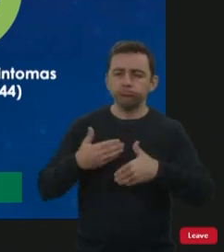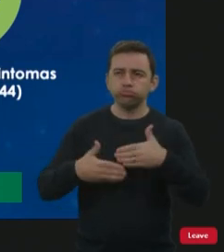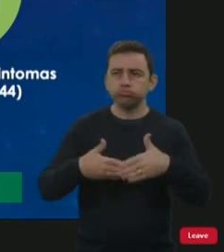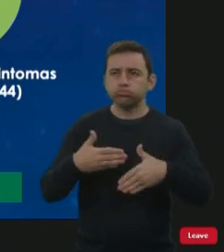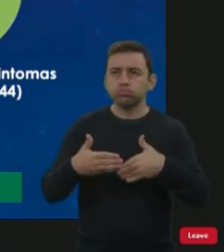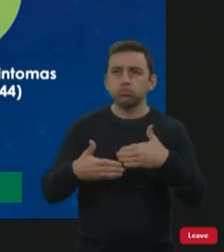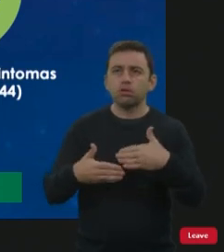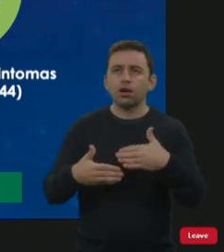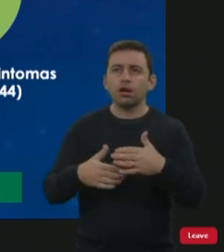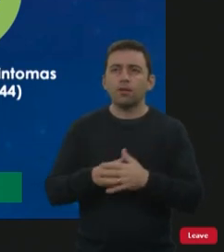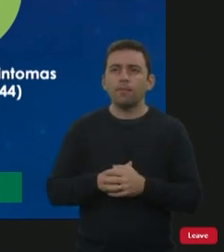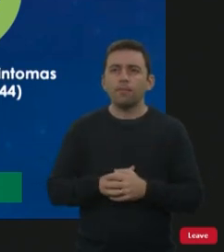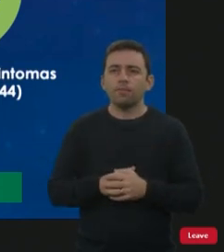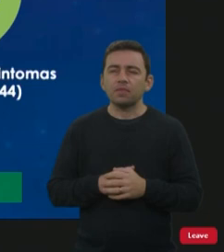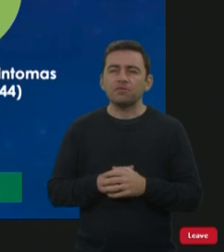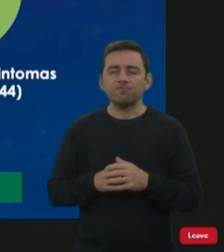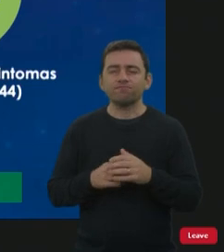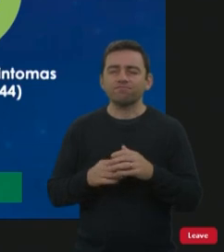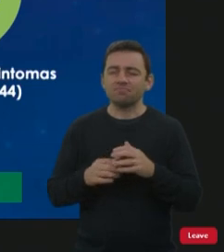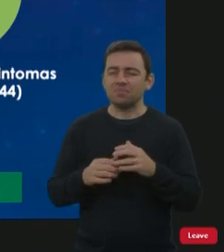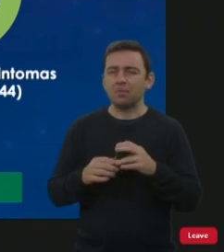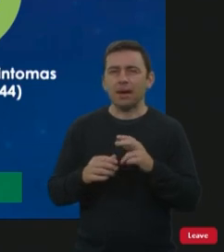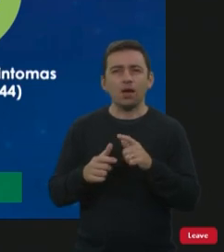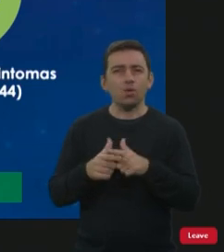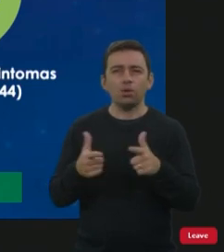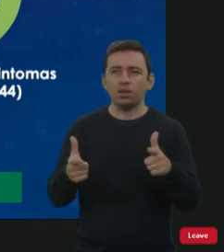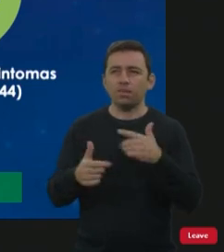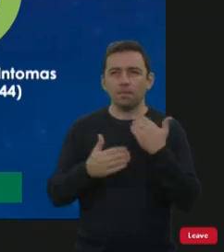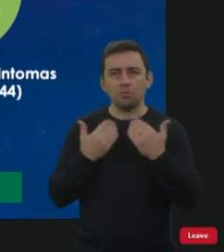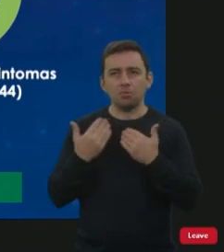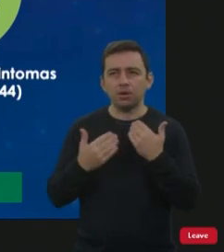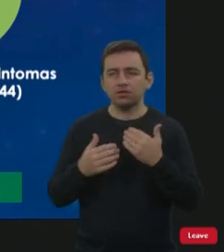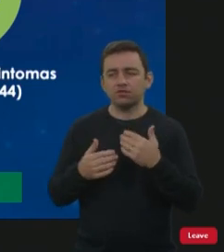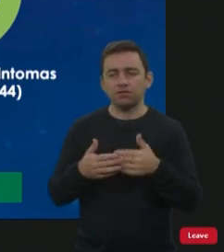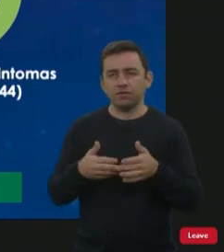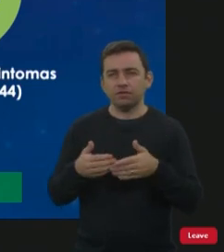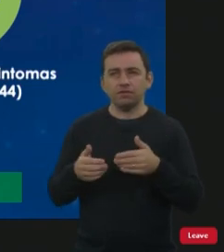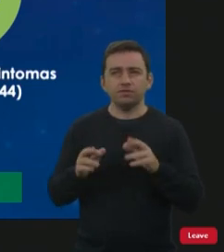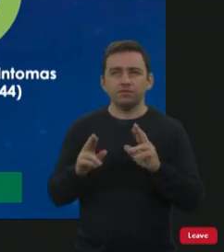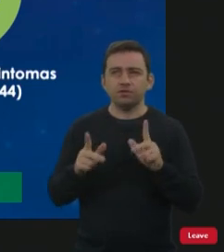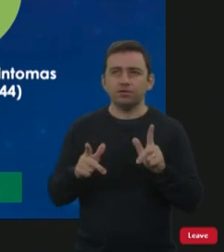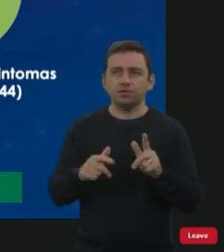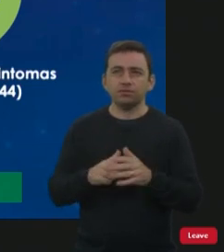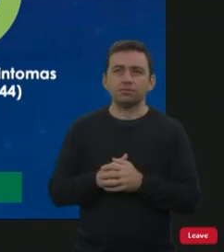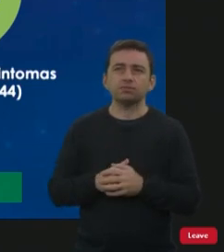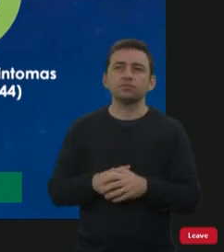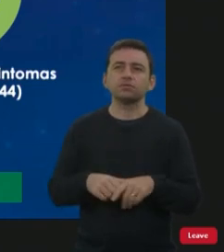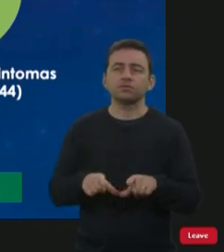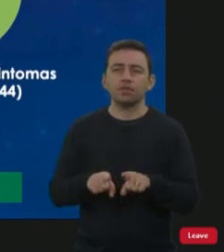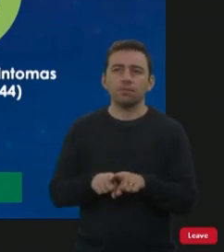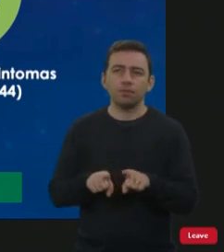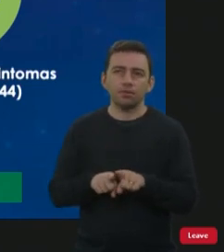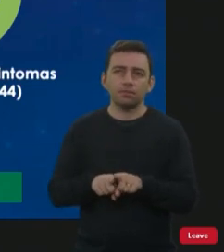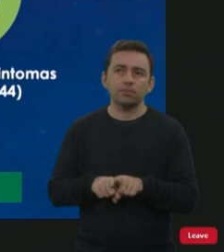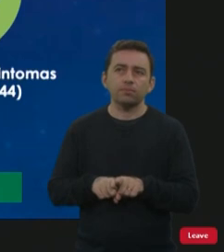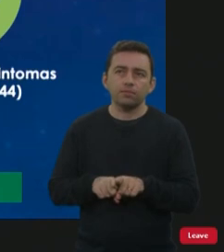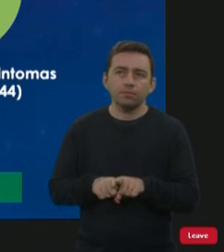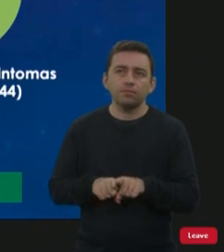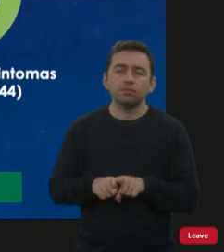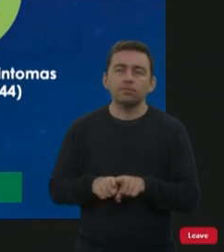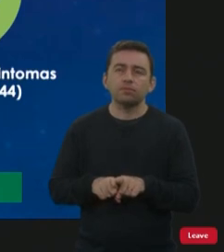basicamente que letal na maioria dos casos, então não faz tanta diferença. E a CPT2 é grave também, o